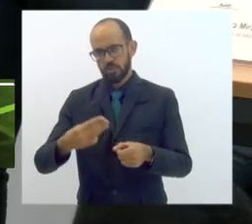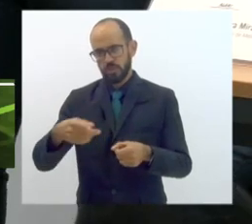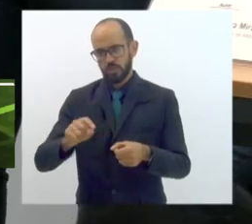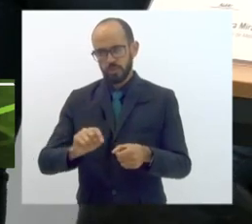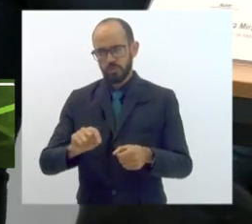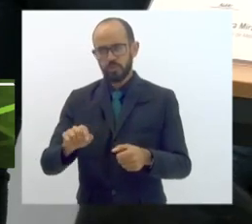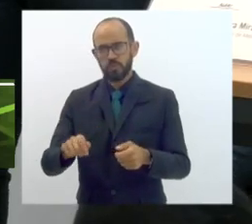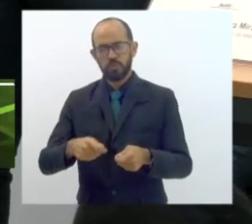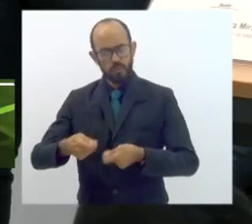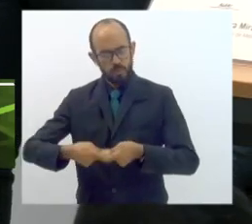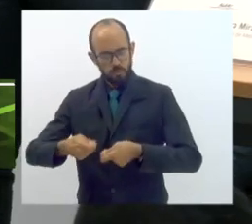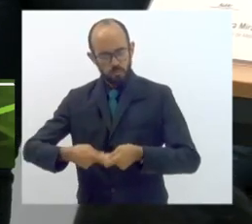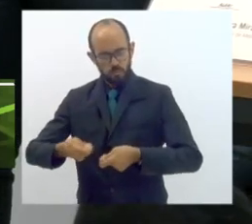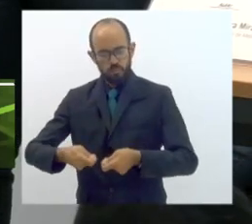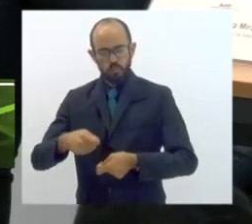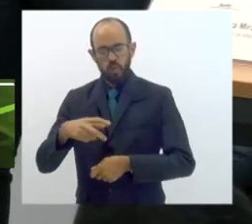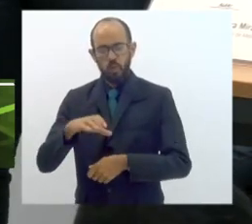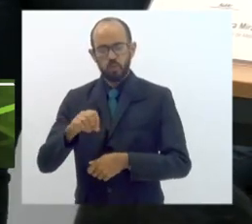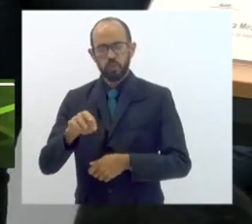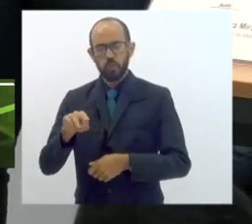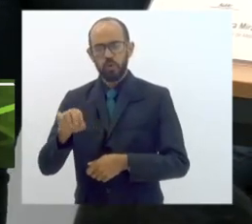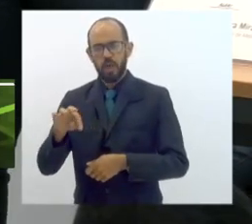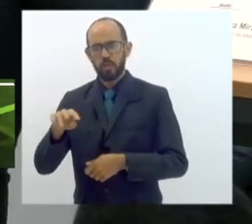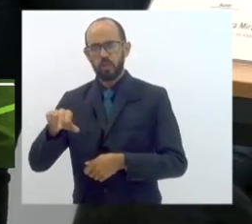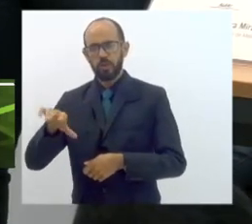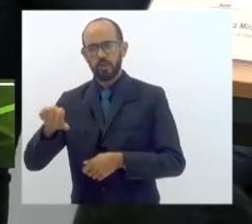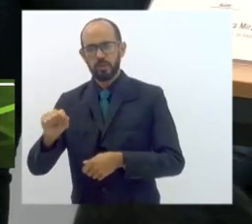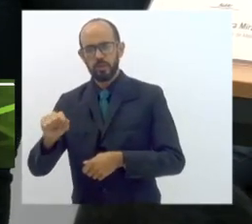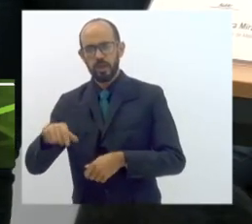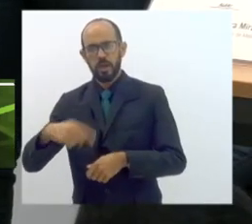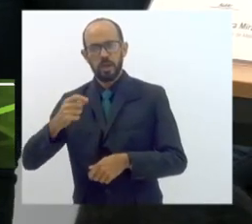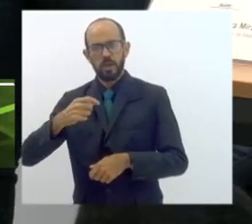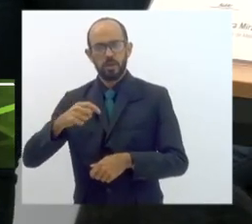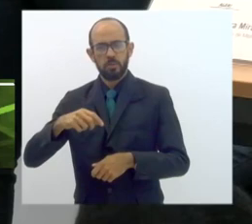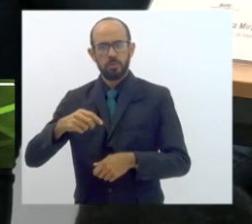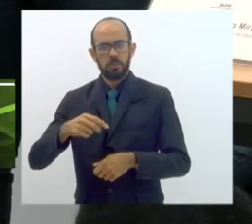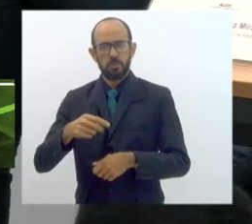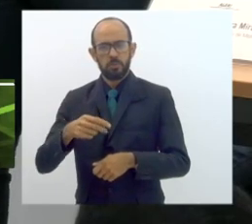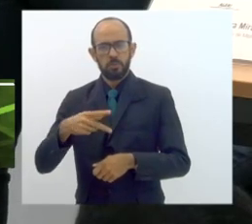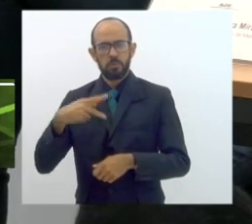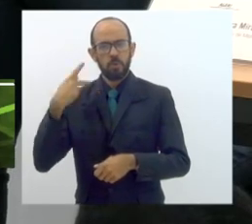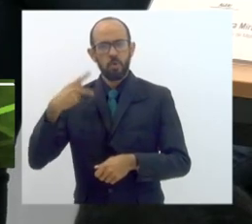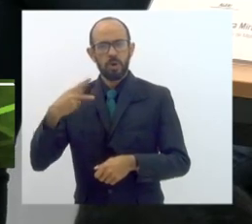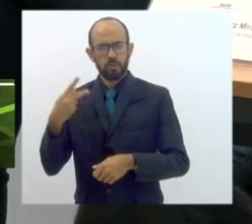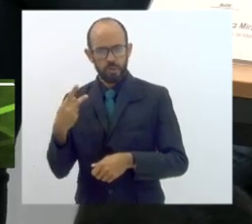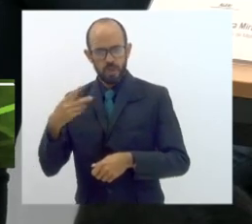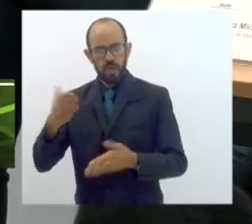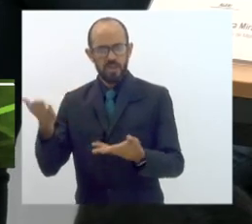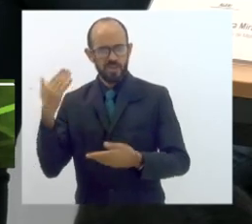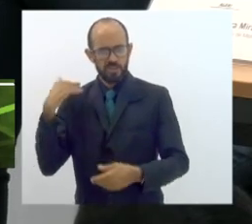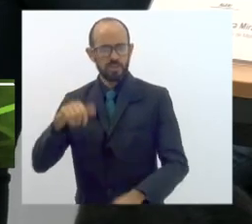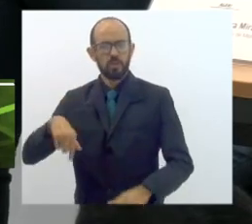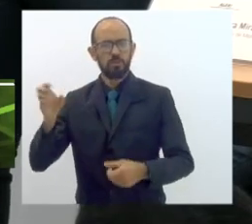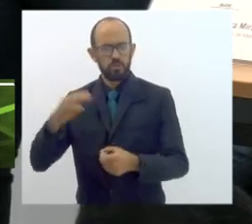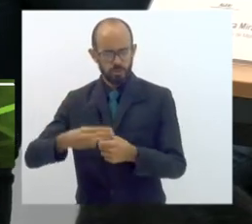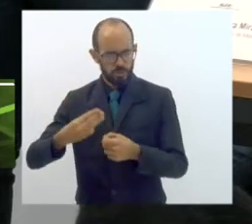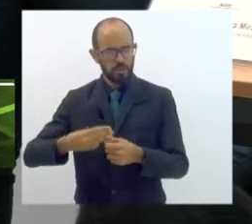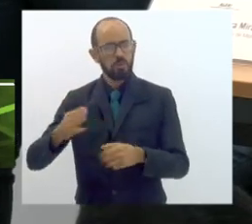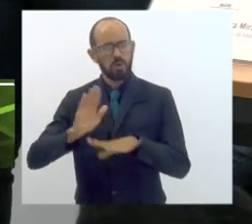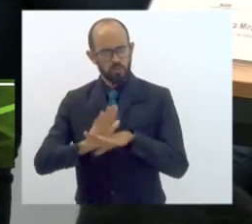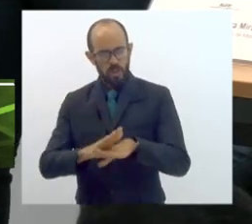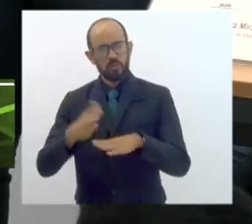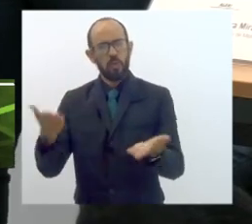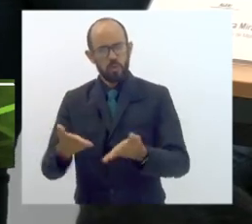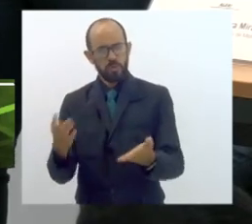colocar controladoria, procuradoria. Antes era tudo o município que ajudava, né? Hoje não. Hoje a gente tem um controlador, a